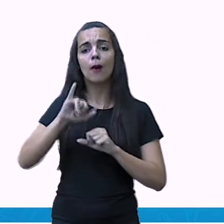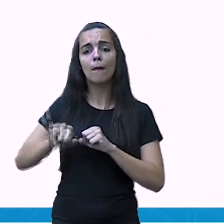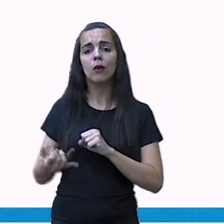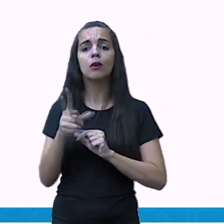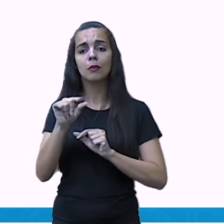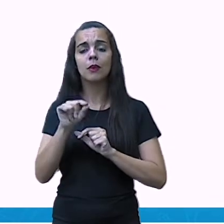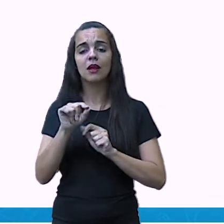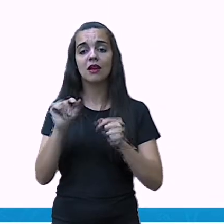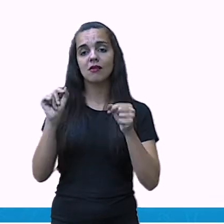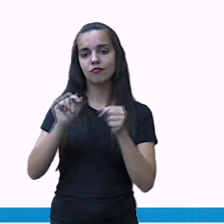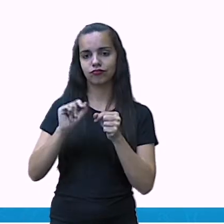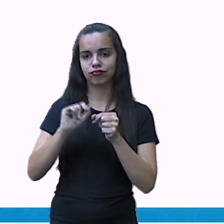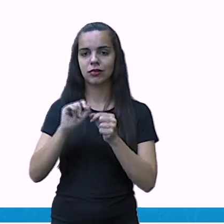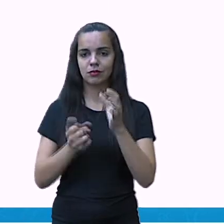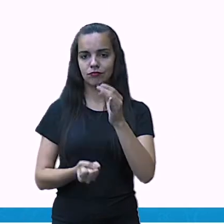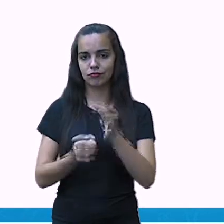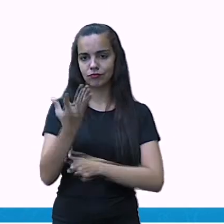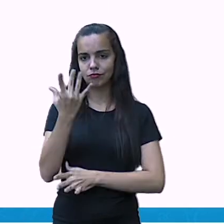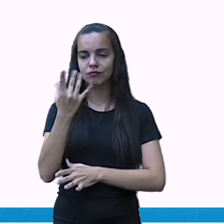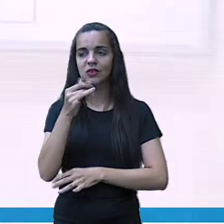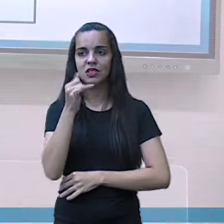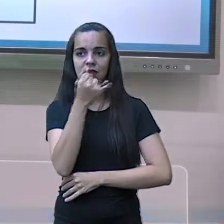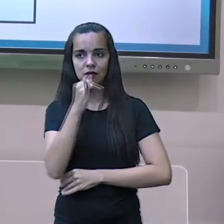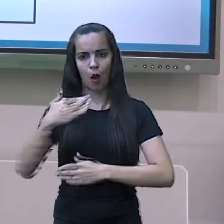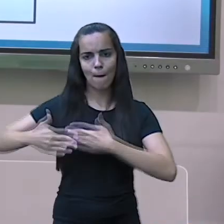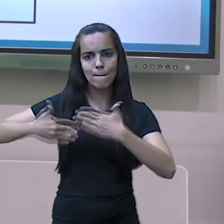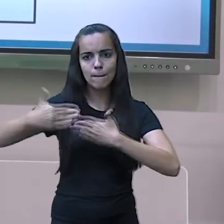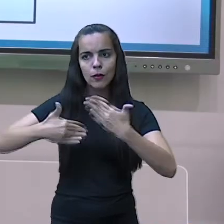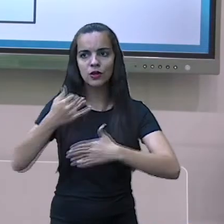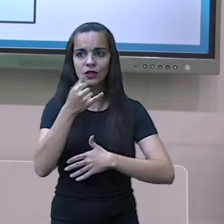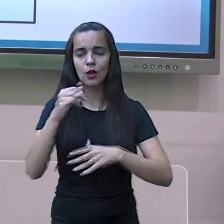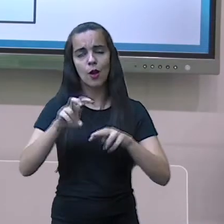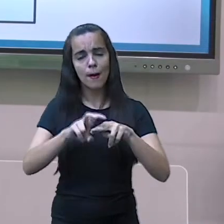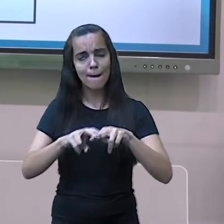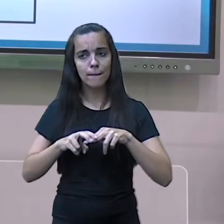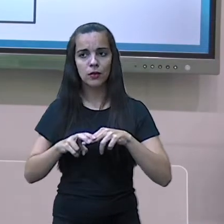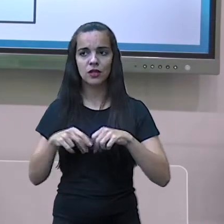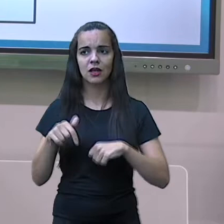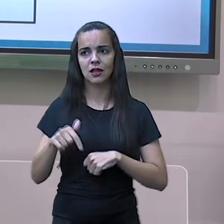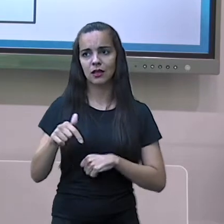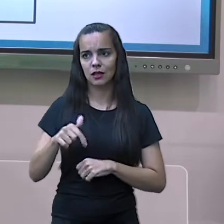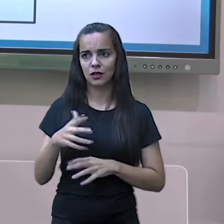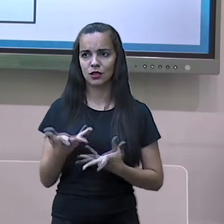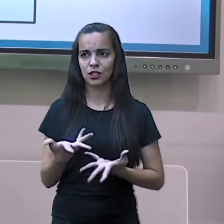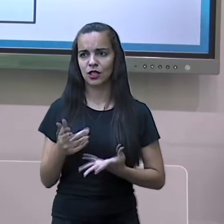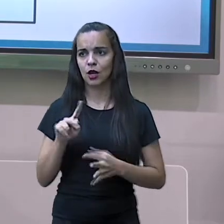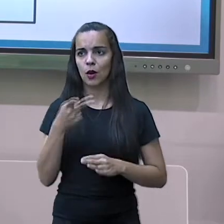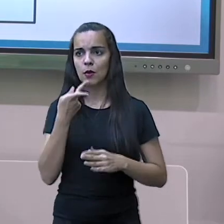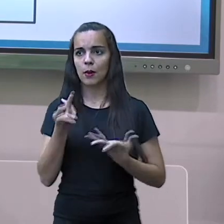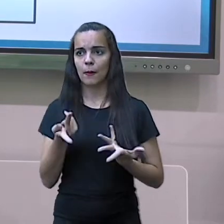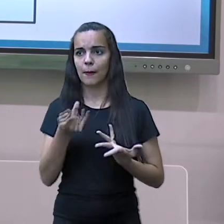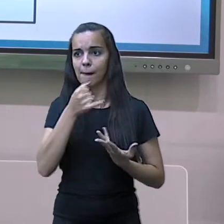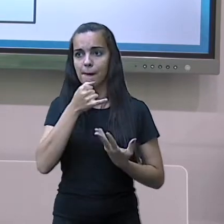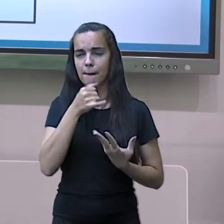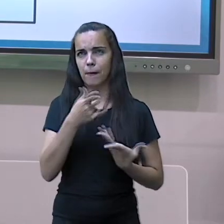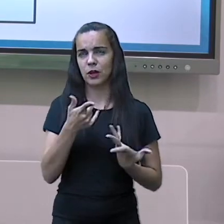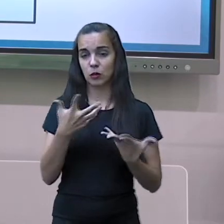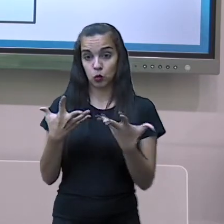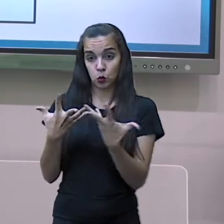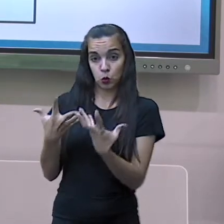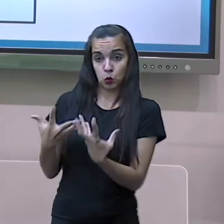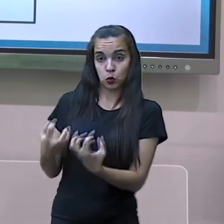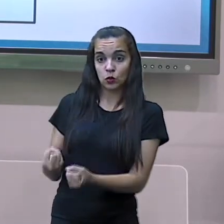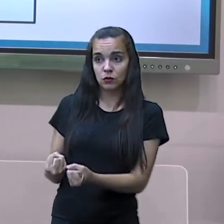de energia elétrica. É por isso que, quando chega na época da